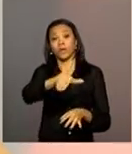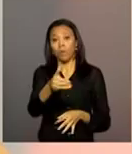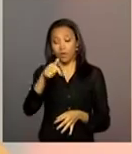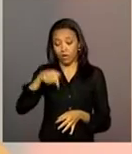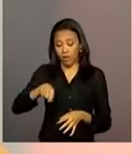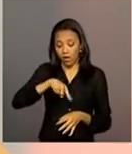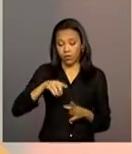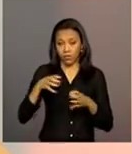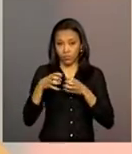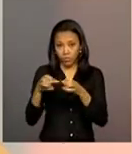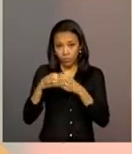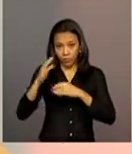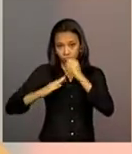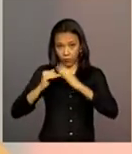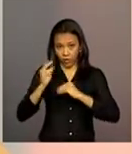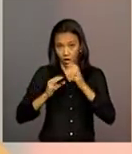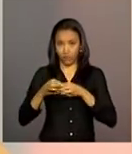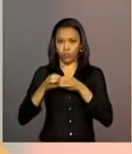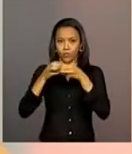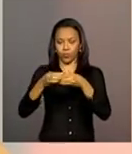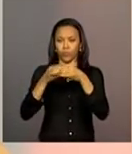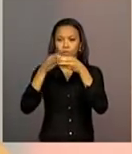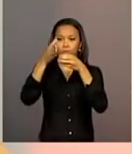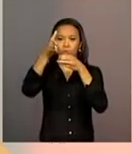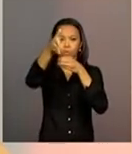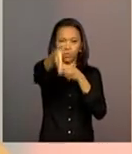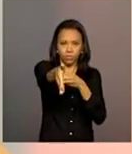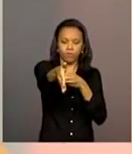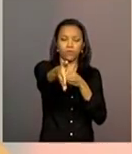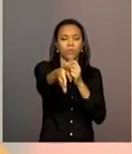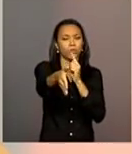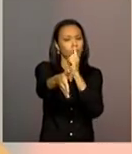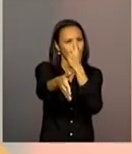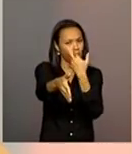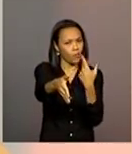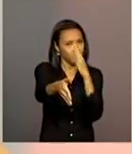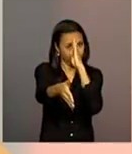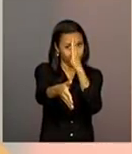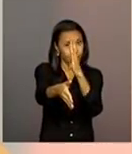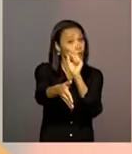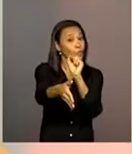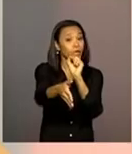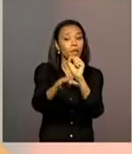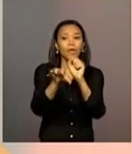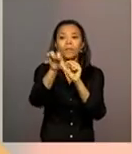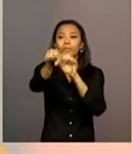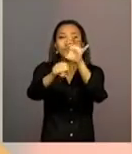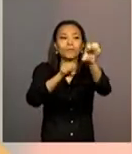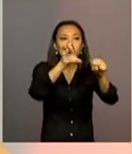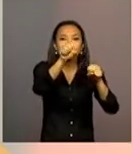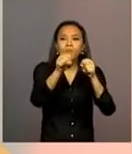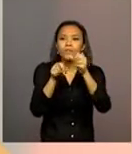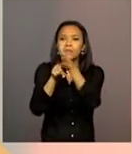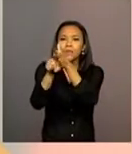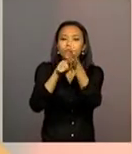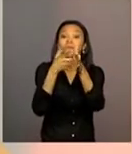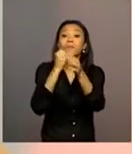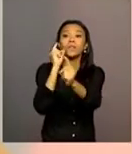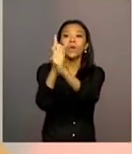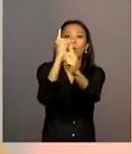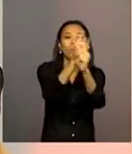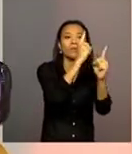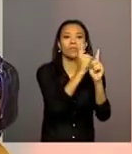pro território inicialmente uma um elemento fundamental é fazer a buscativa que que é a buscativa a